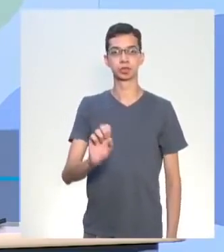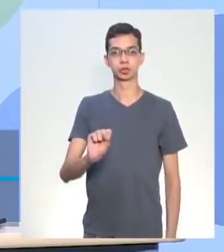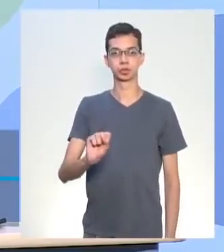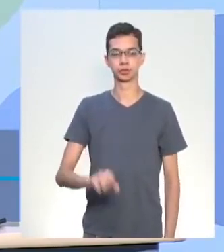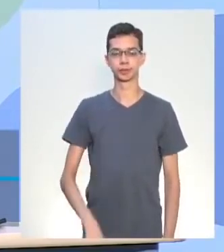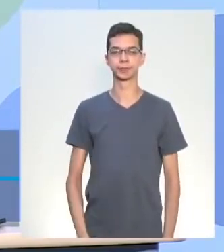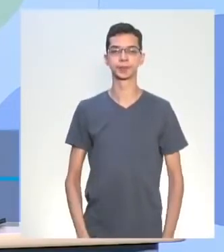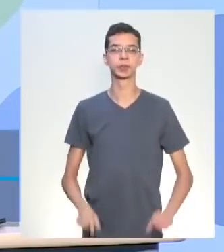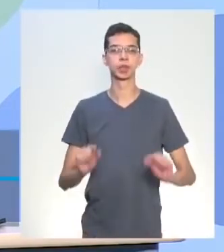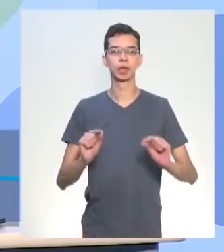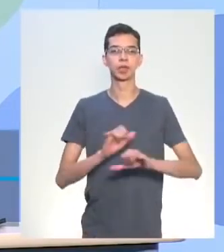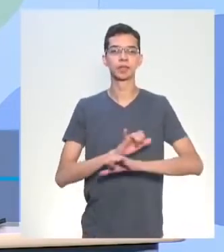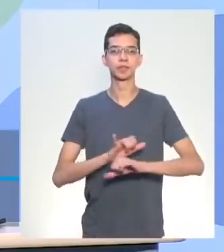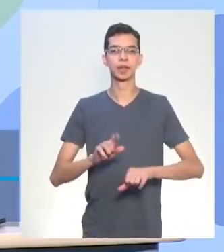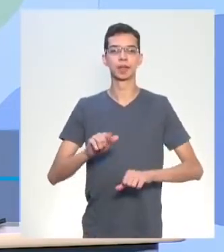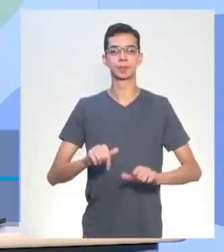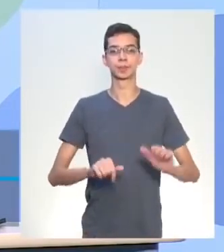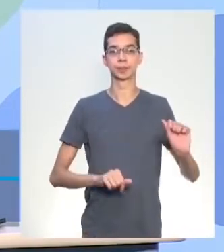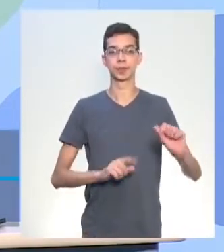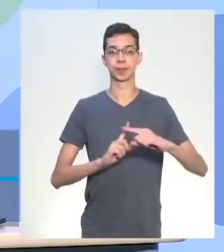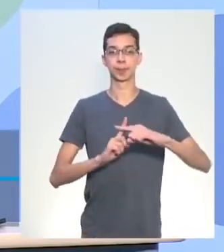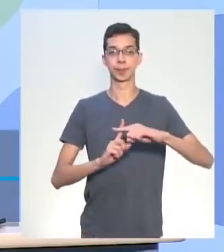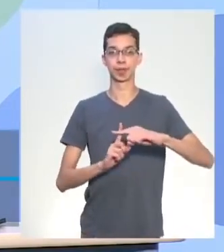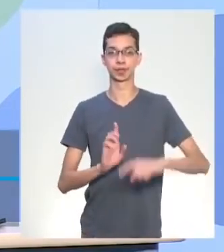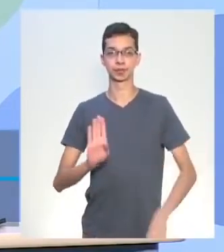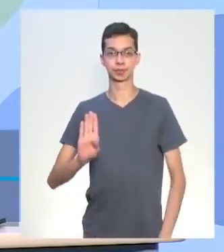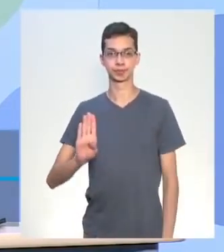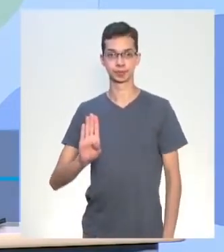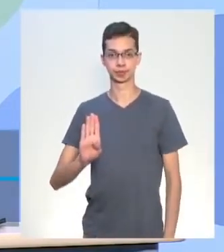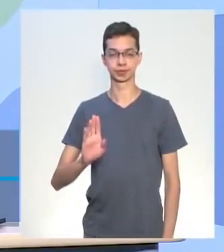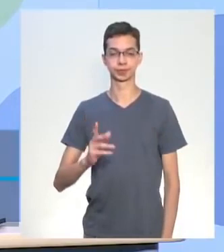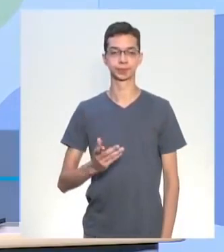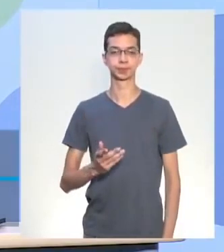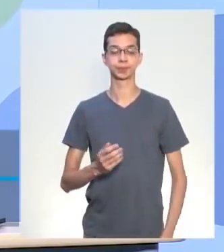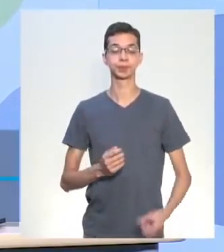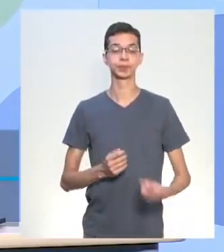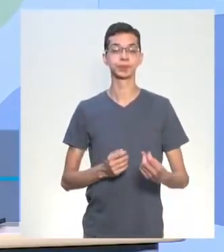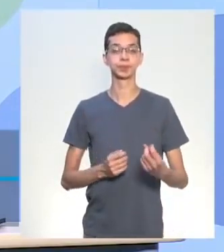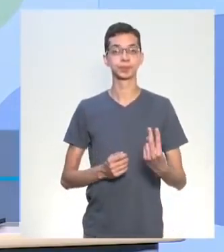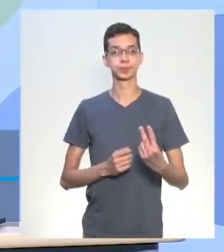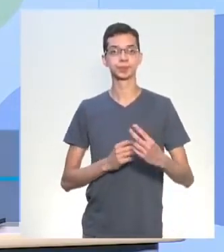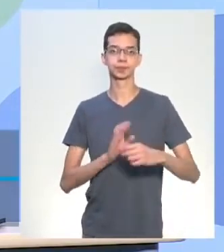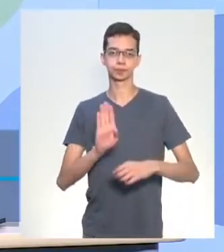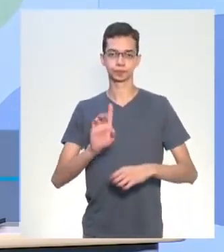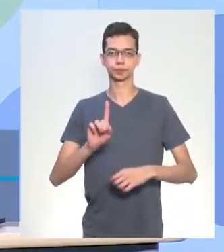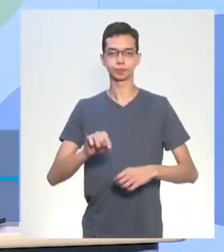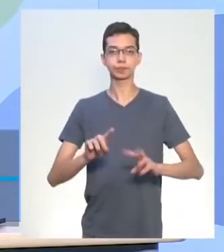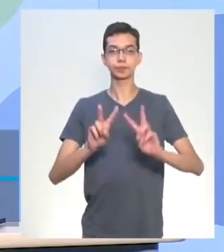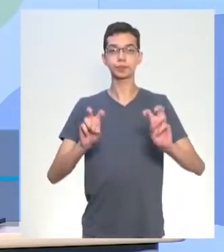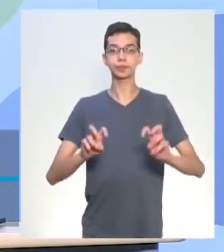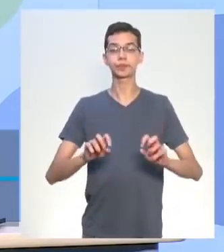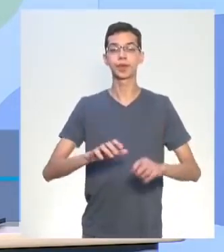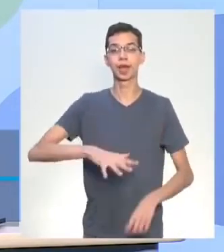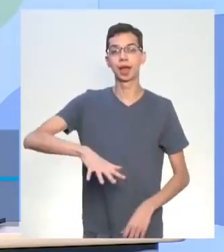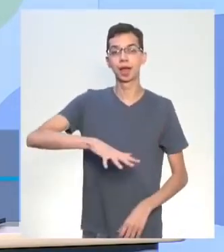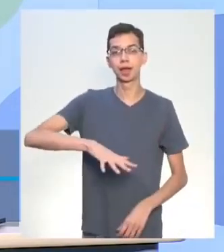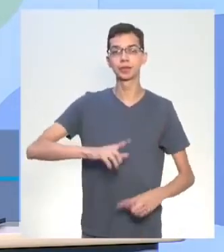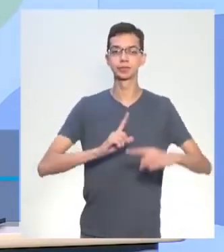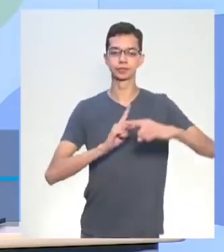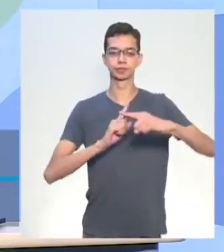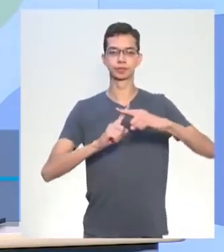e o perímetro da área, perímetro, né? 2A mais 2B é o perímetro, e a área A vezes B, o pessoal lá da